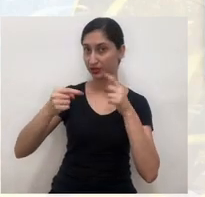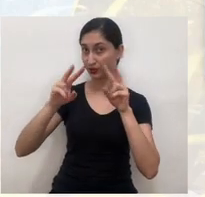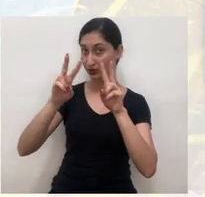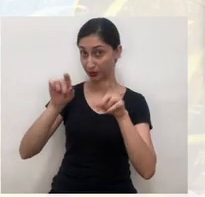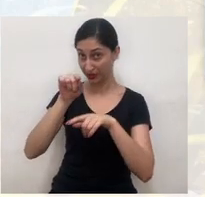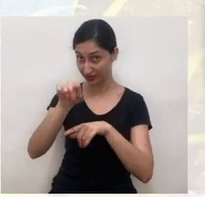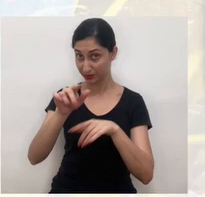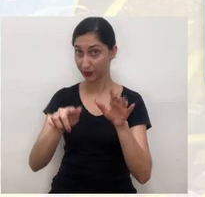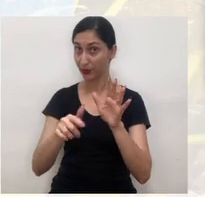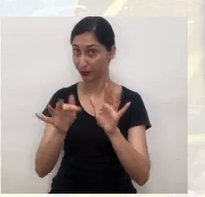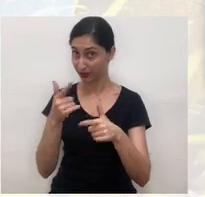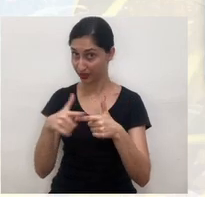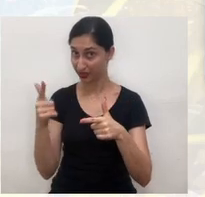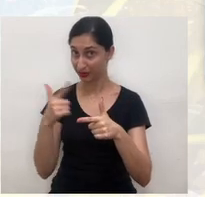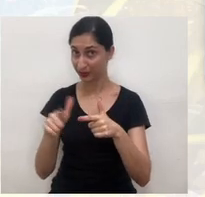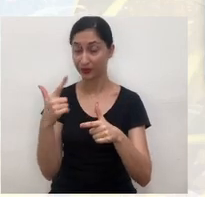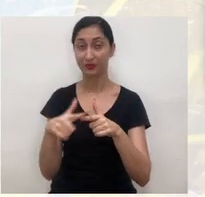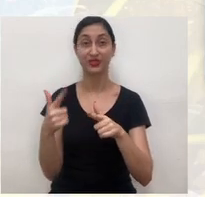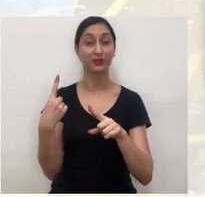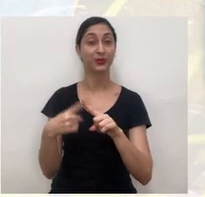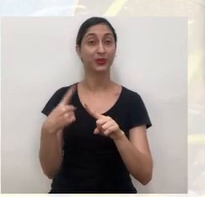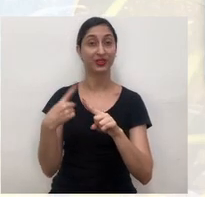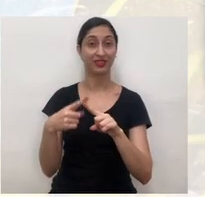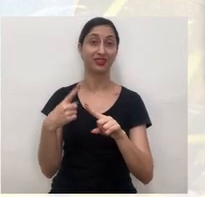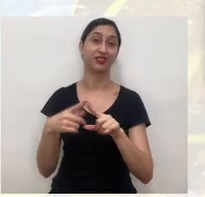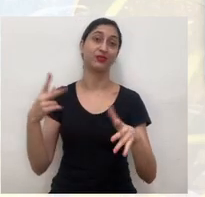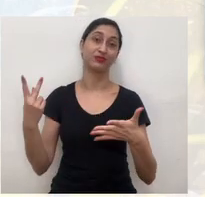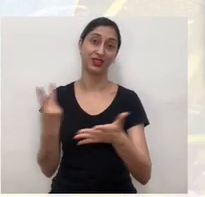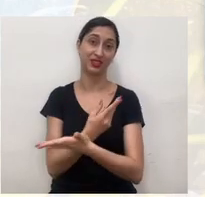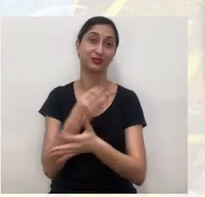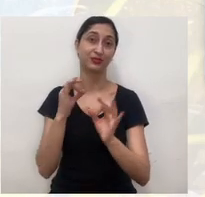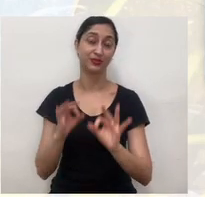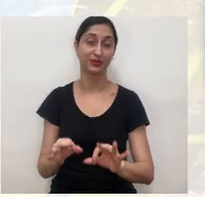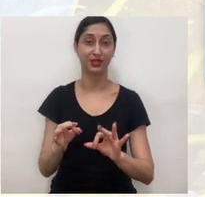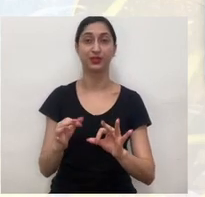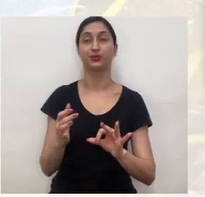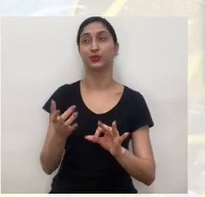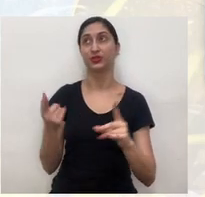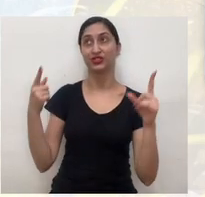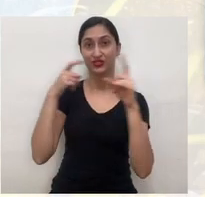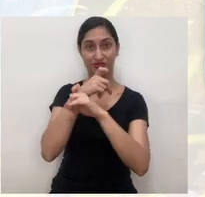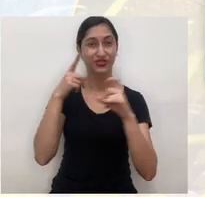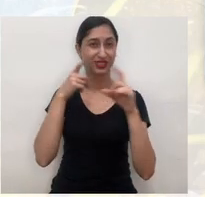porque realmente chega a impasses que são muito difíceis